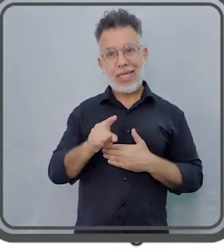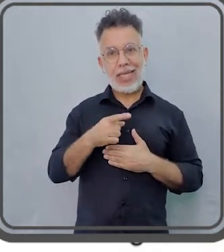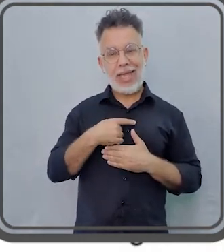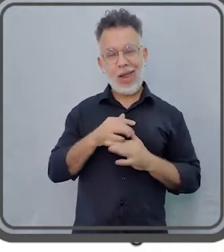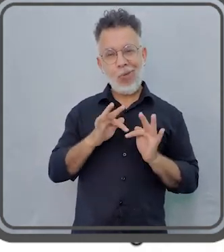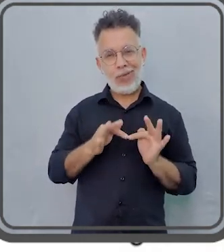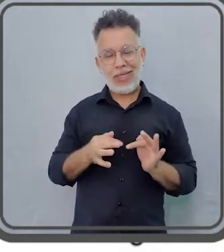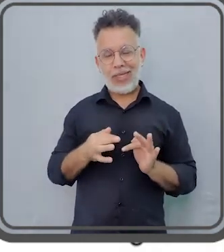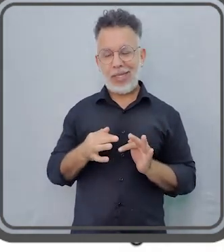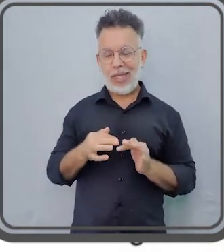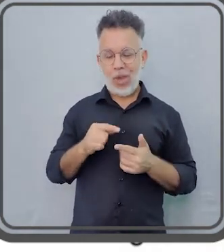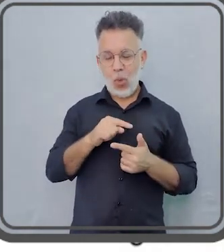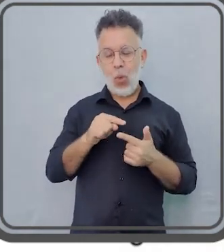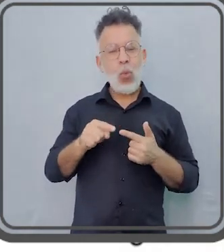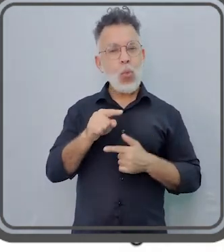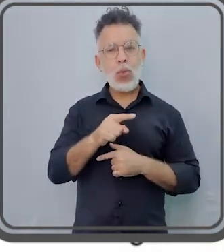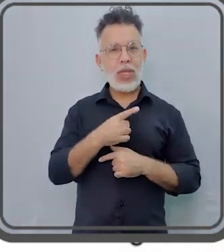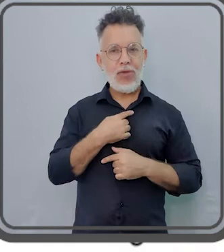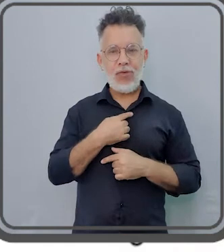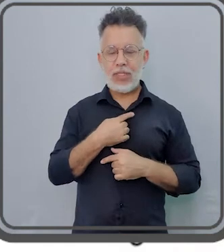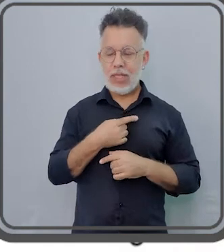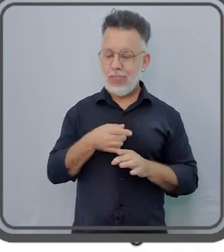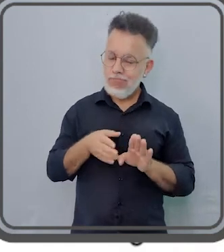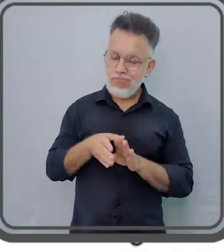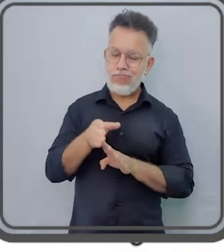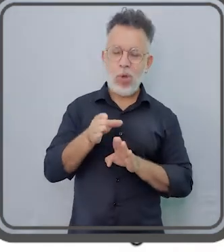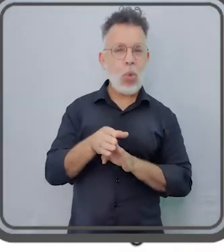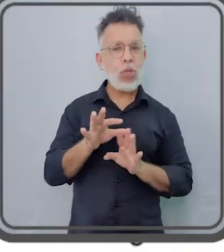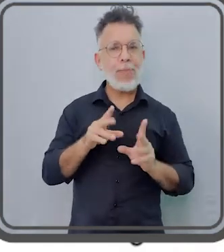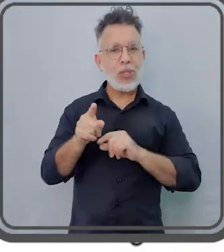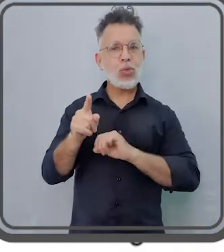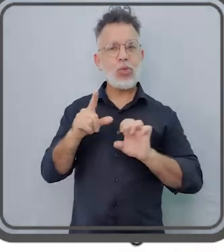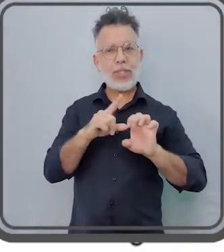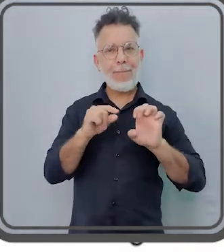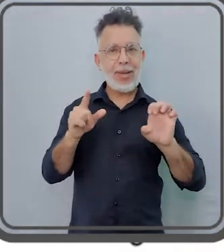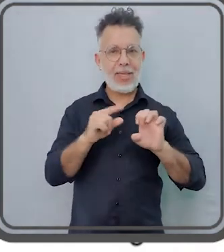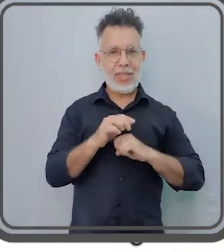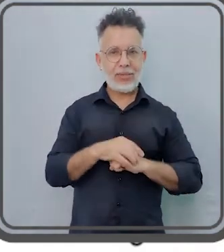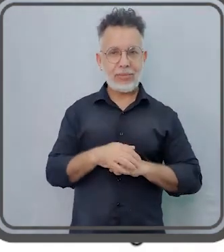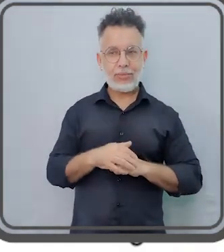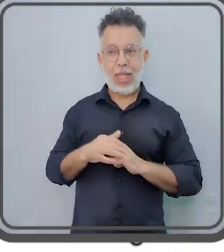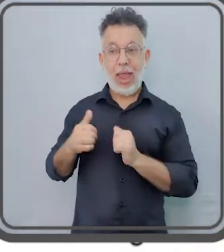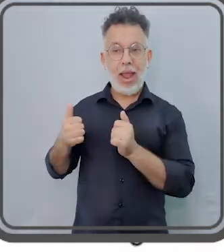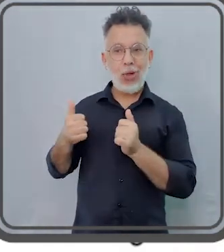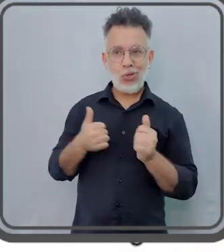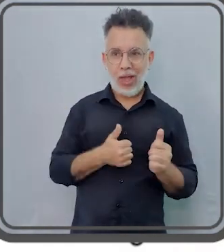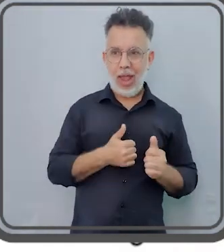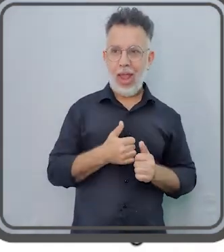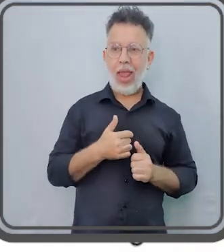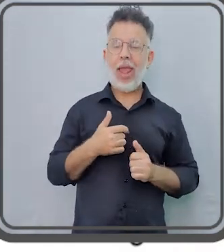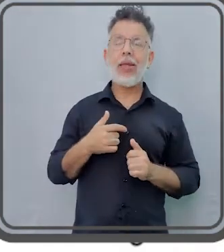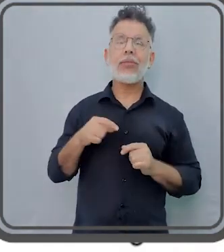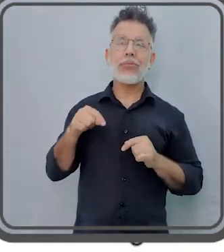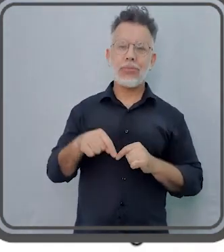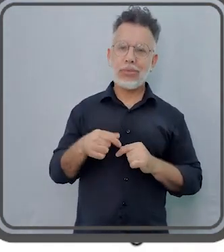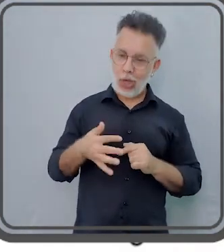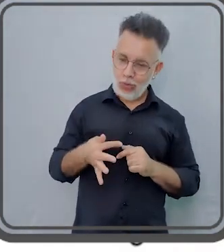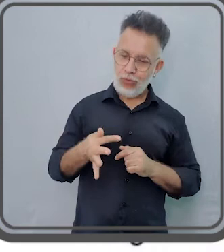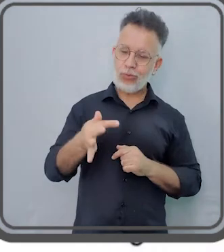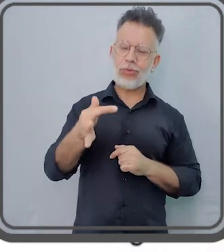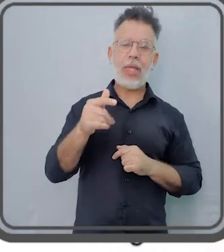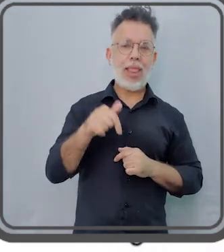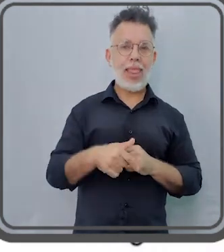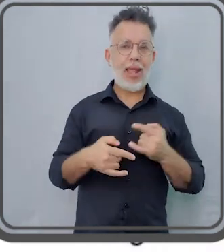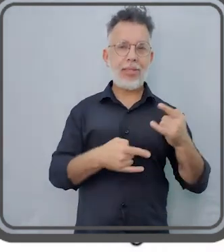você deixa de conselho para os empreendedores que nos acompanharam, que nos acompanharão nessa live, nesse